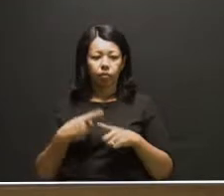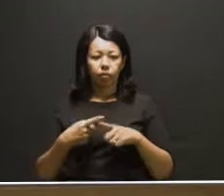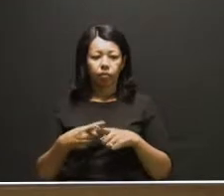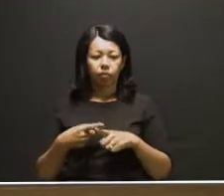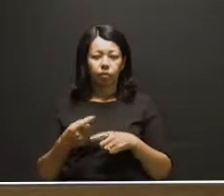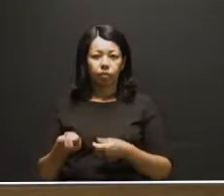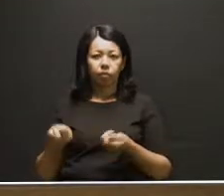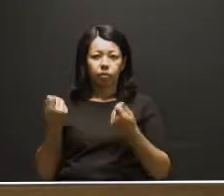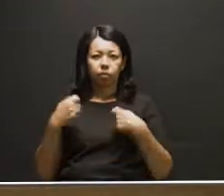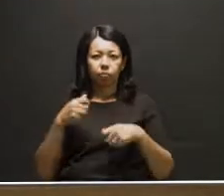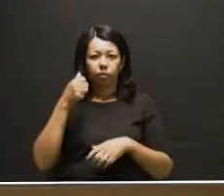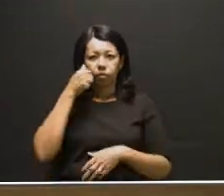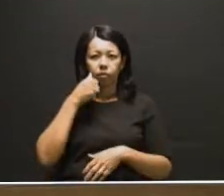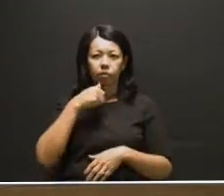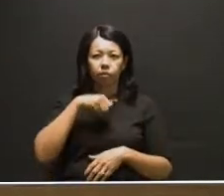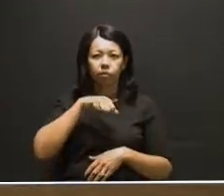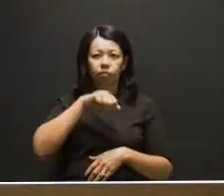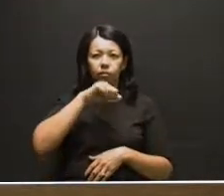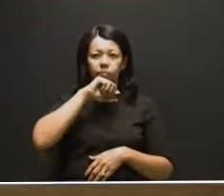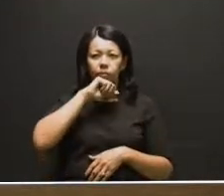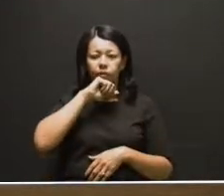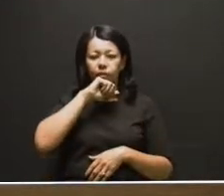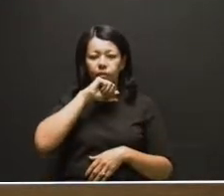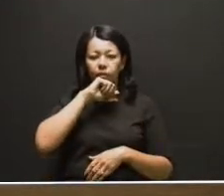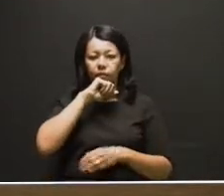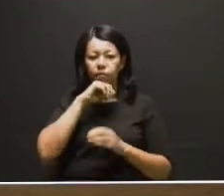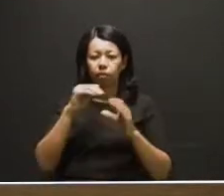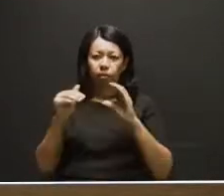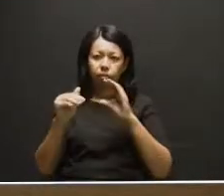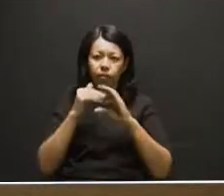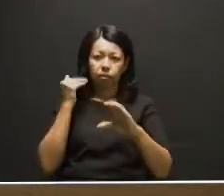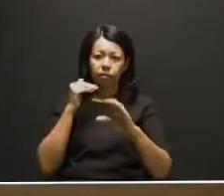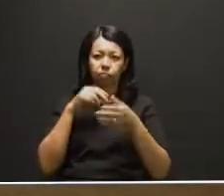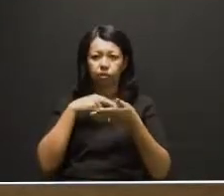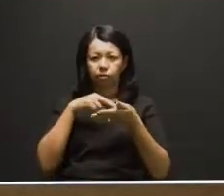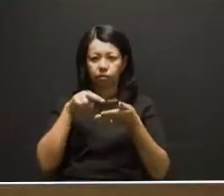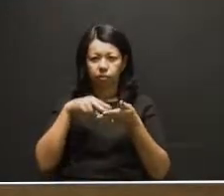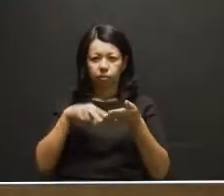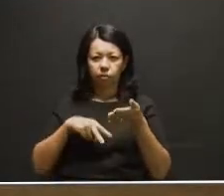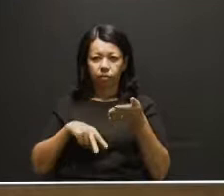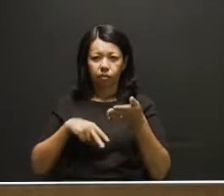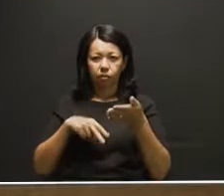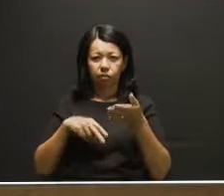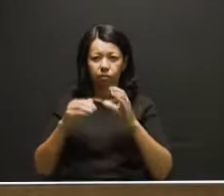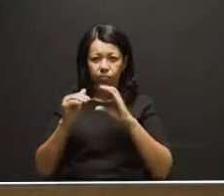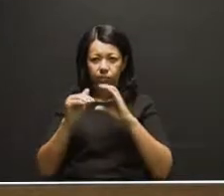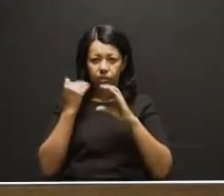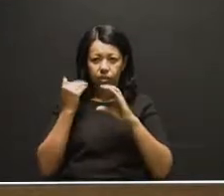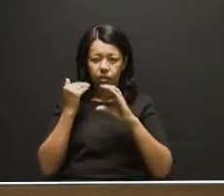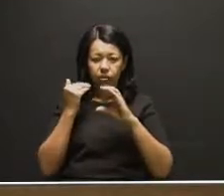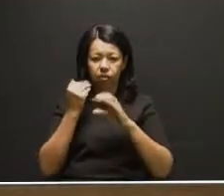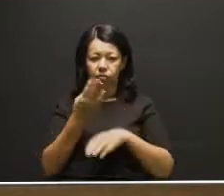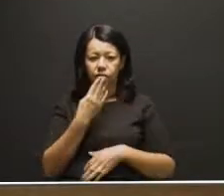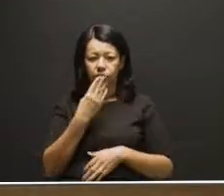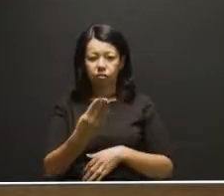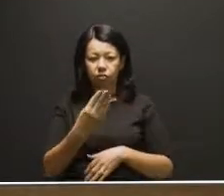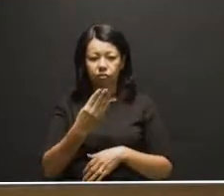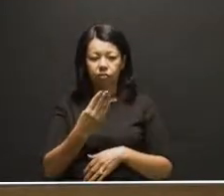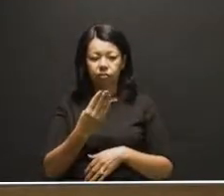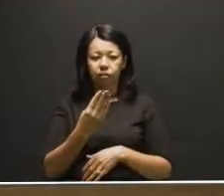receber aqui de uma mãozinha posso me furtar além de receber pedidos